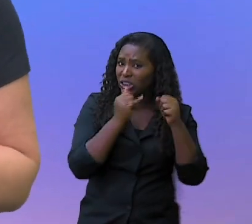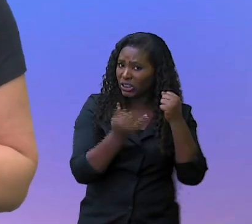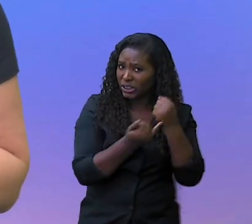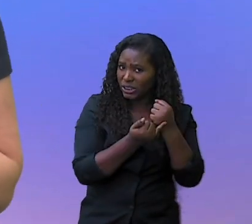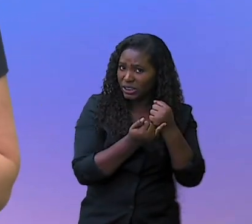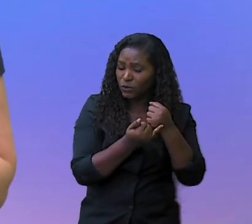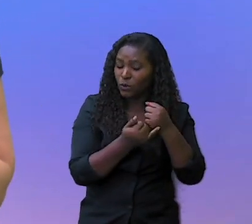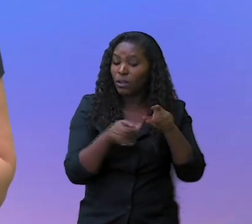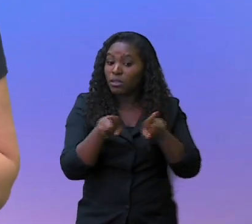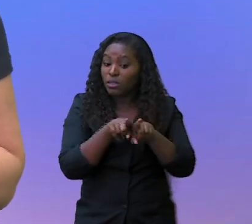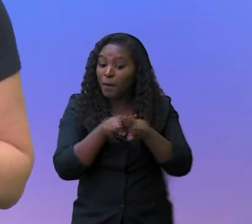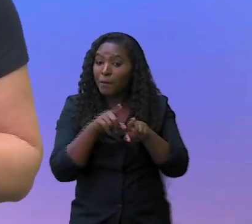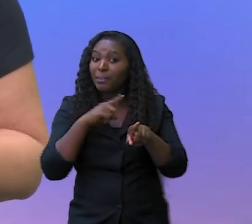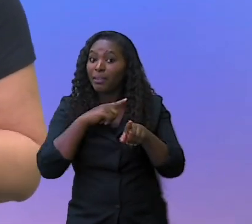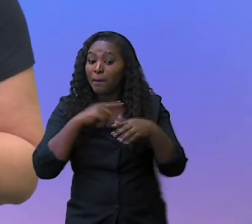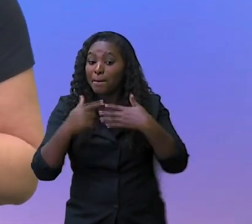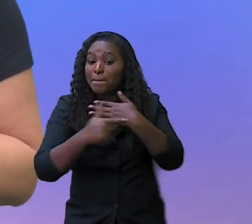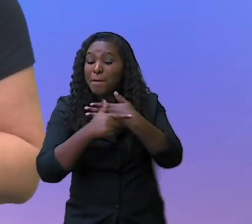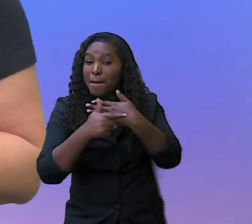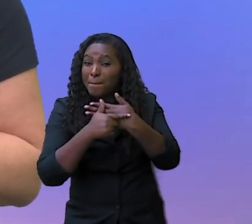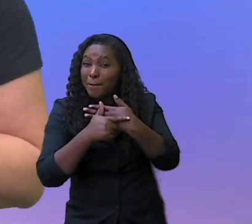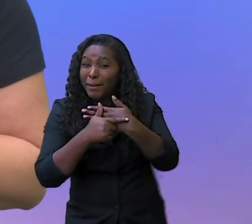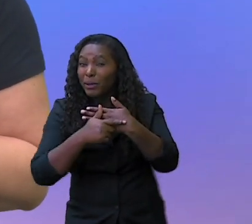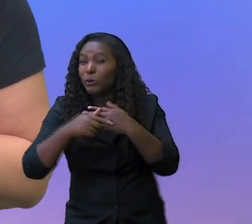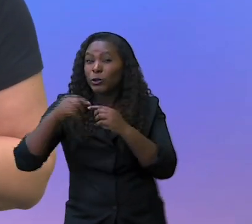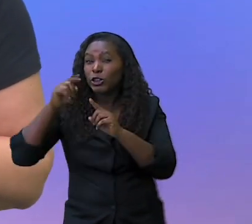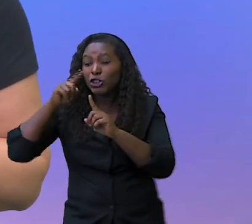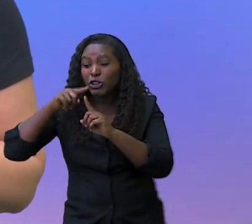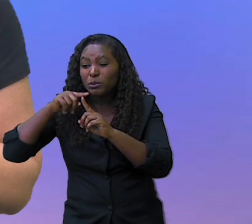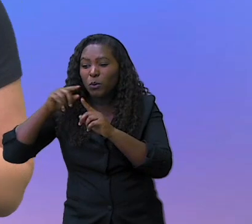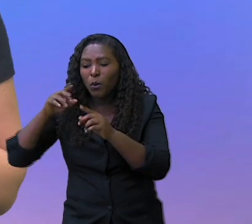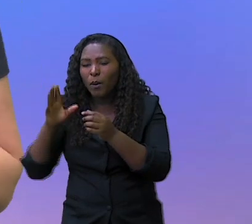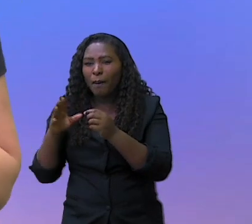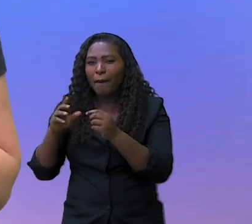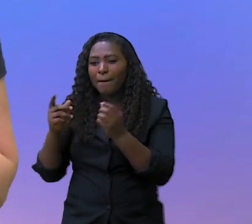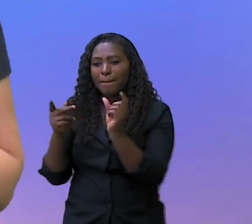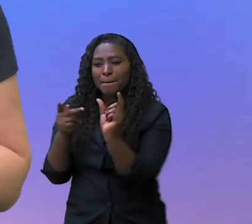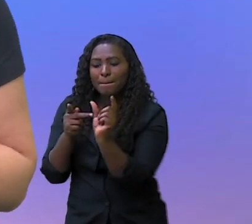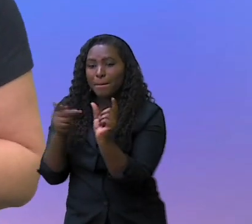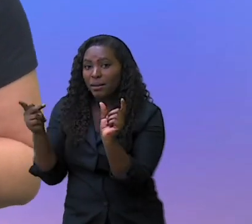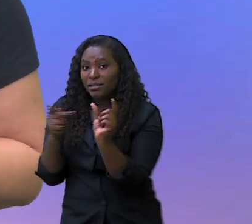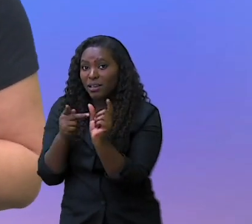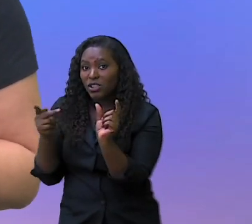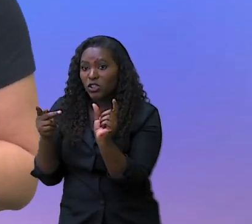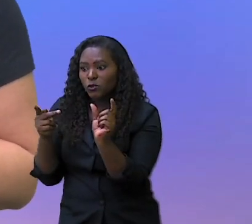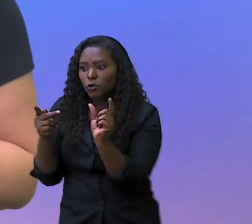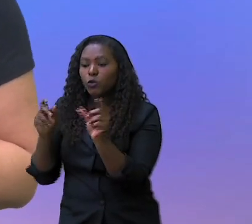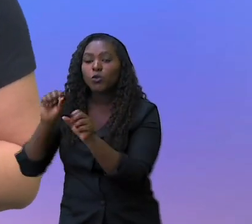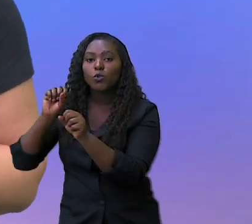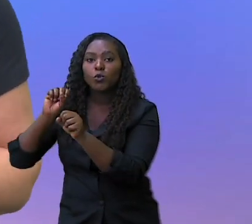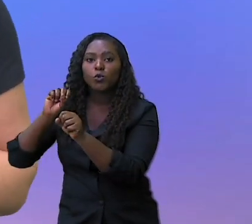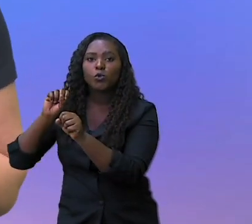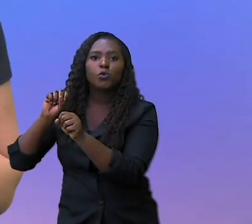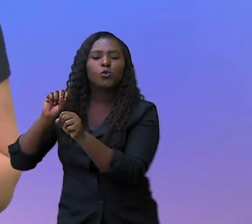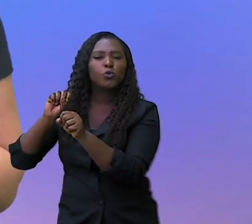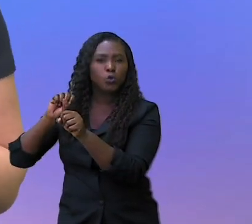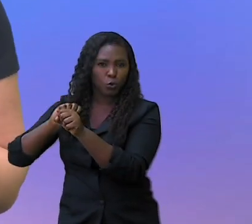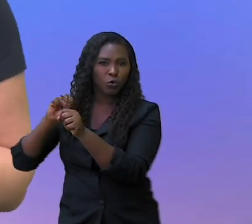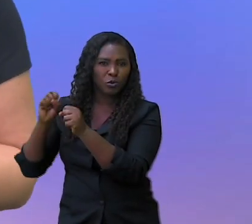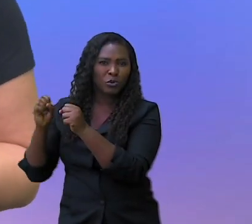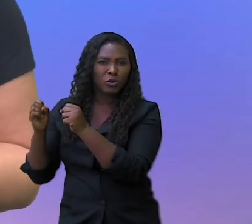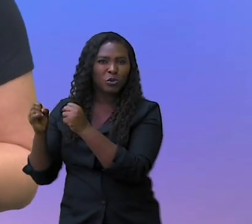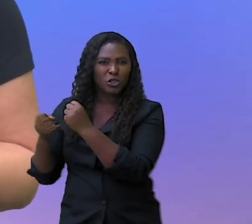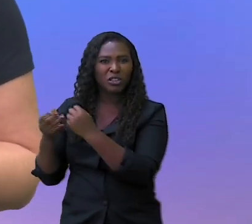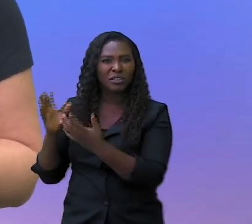de predicativo? Sim, predicativo do sujeito. Vamos lá, então, perceber. Adjunto adnominal e o predicativo.